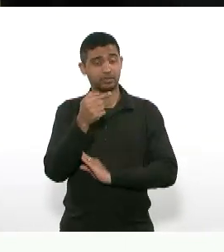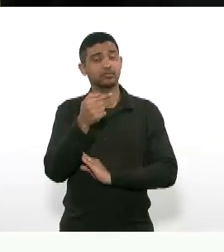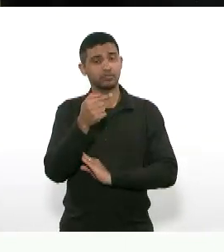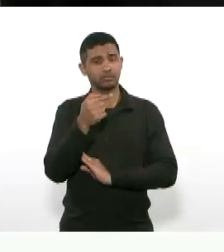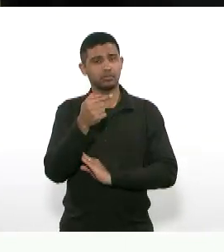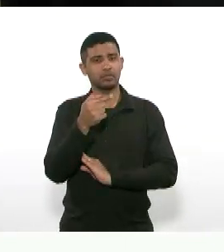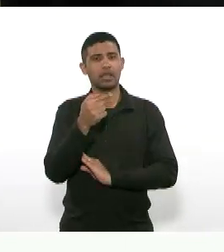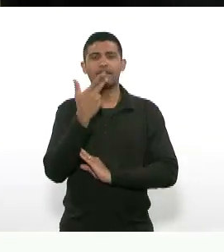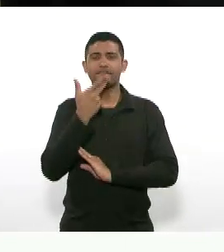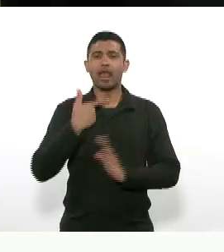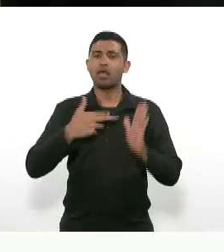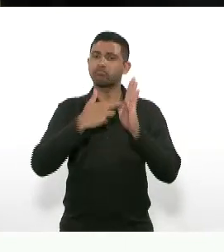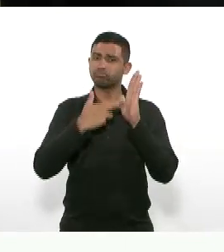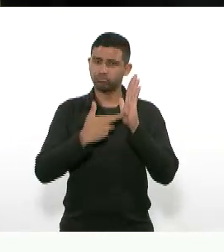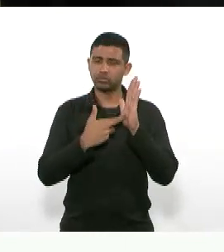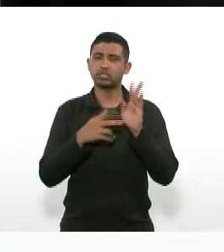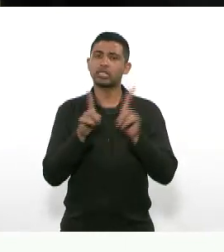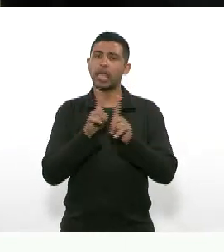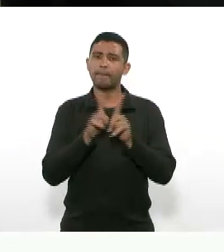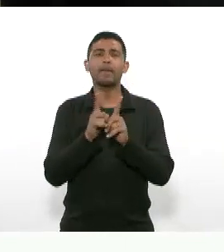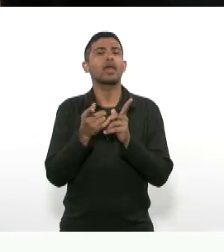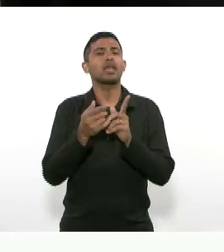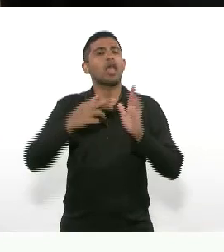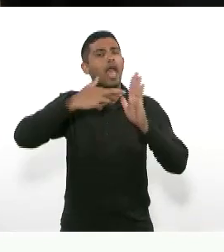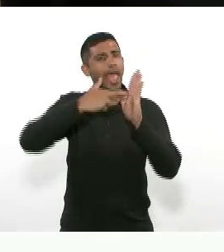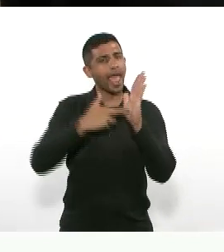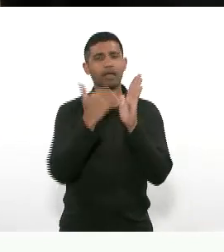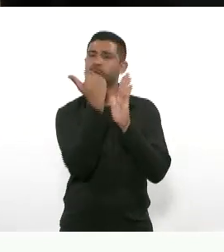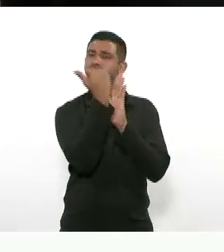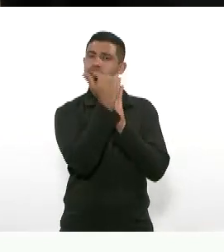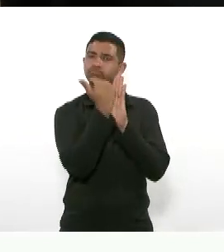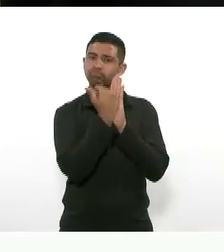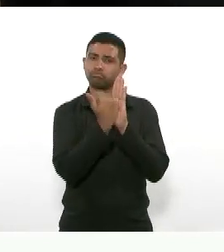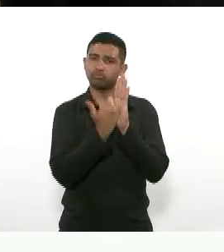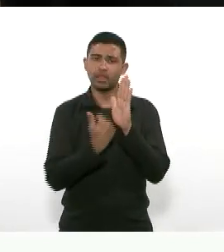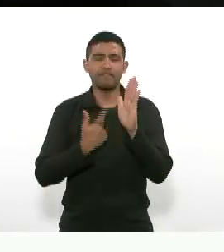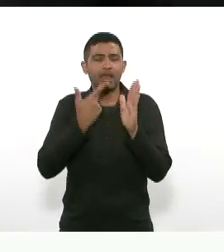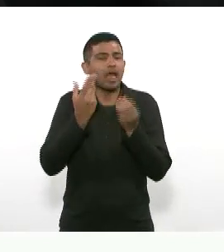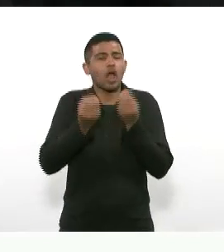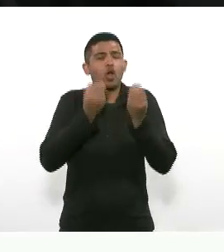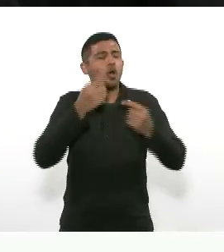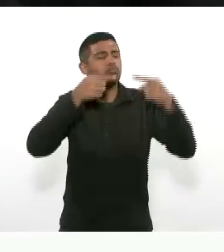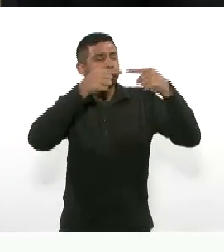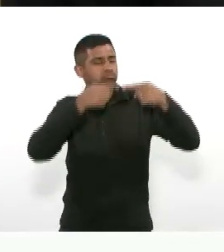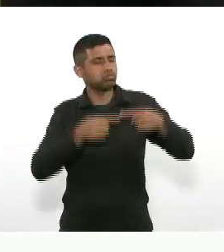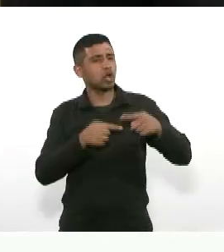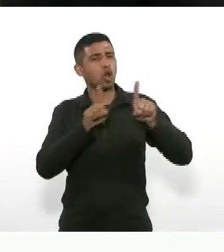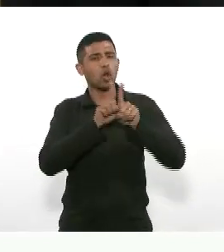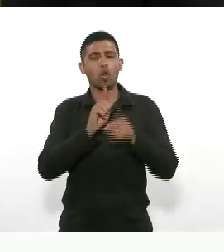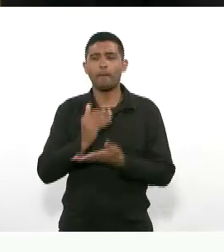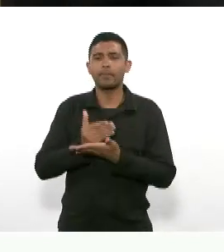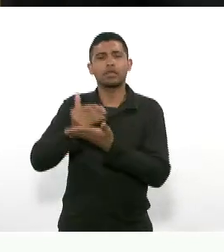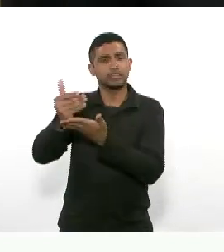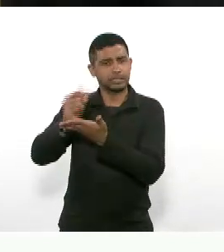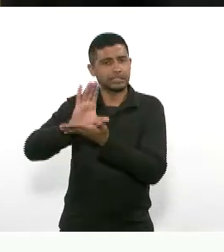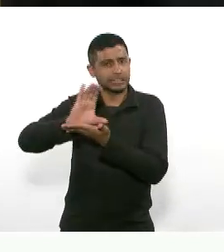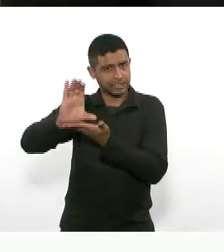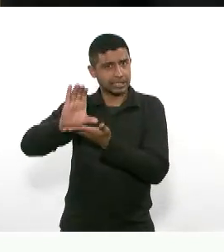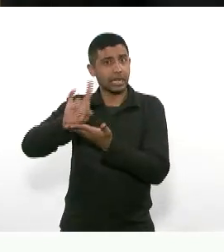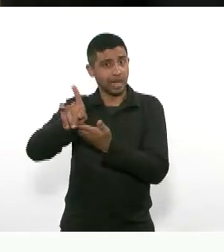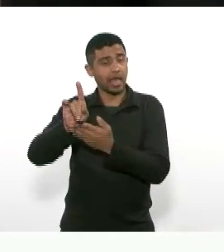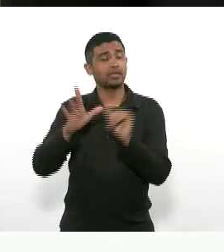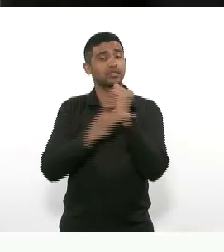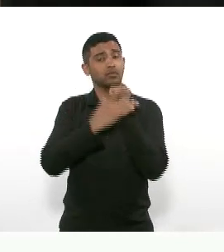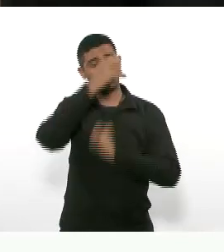bloco normativo. Regulamento disciplinará os critérios de aplicação do recurso do Fundo Nacional de Segurança Pública, do